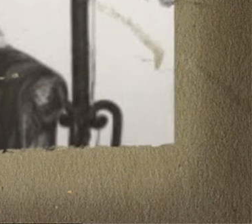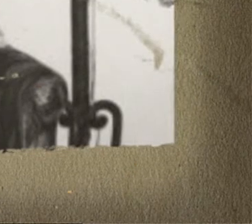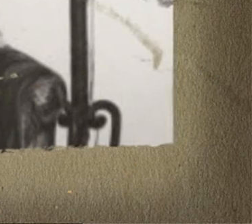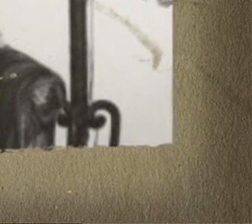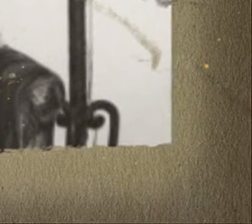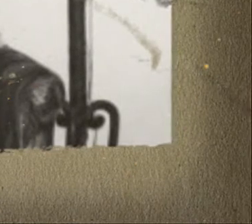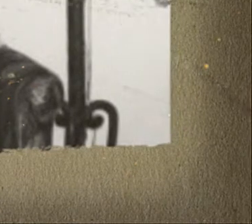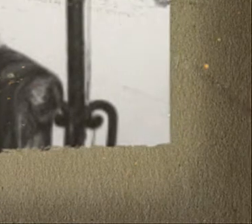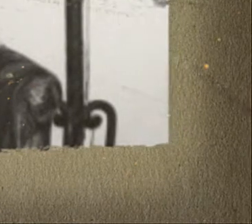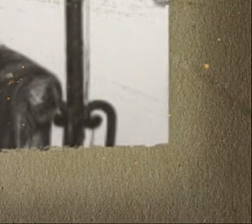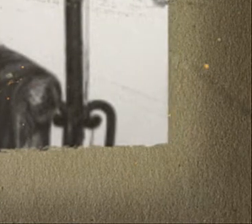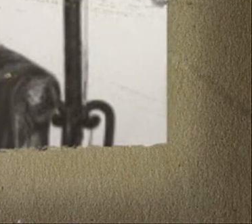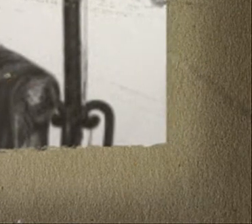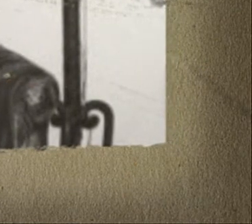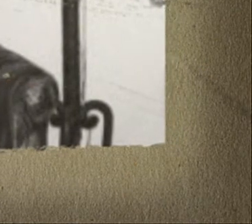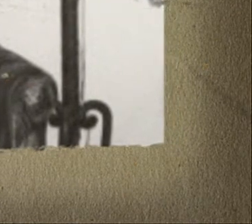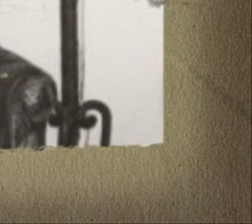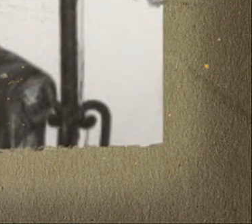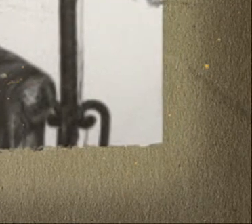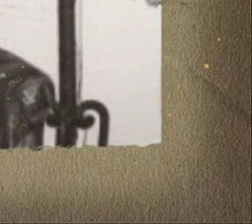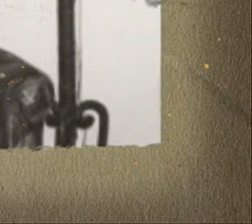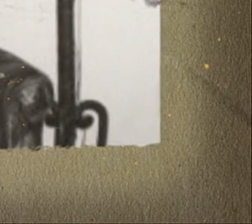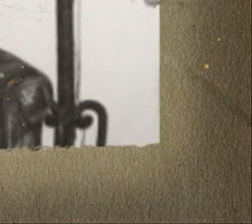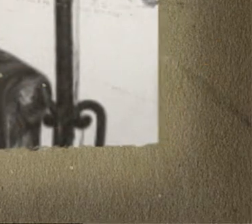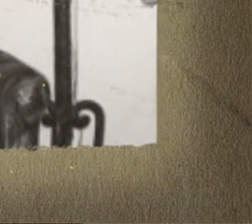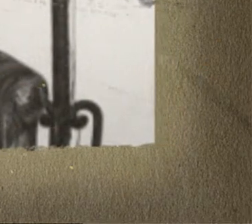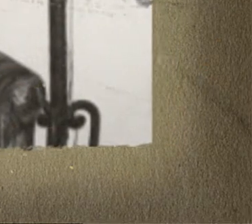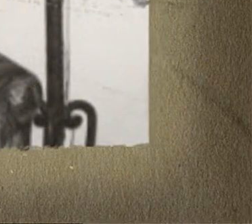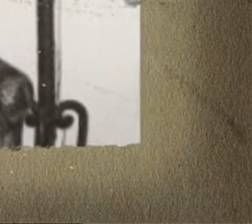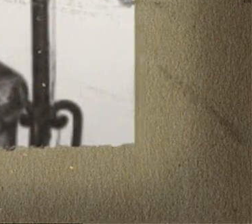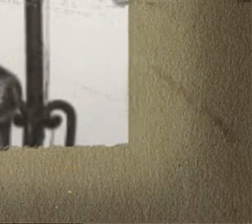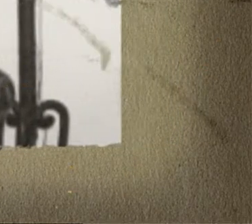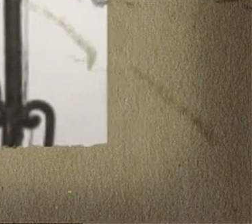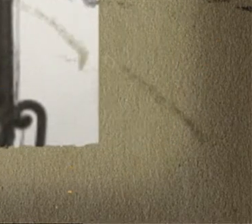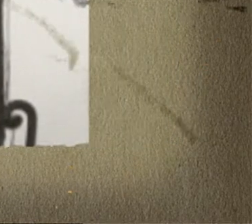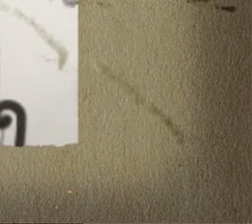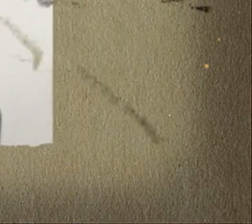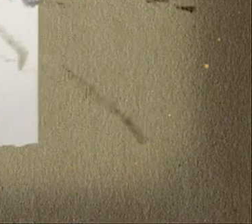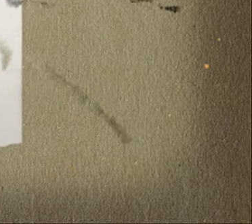deficiência, que viria a se tornar depois o programa USP Legal.